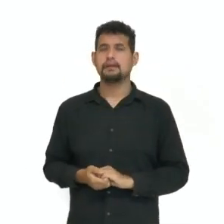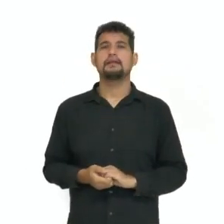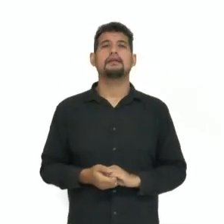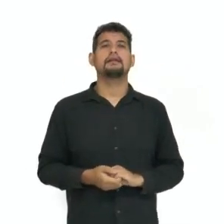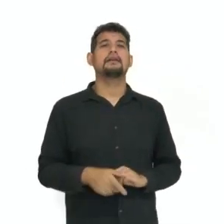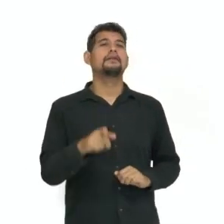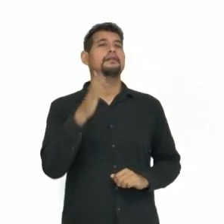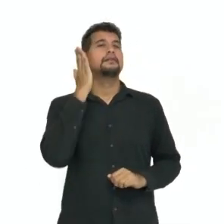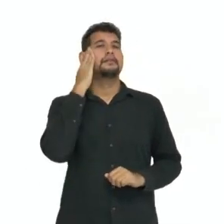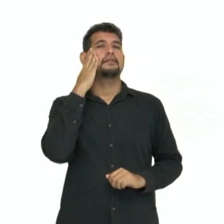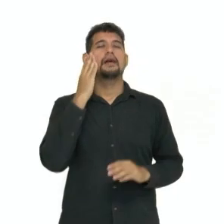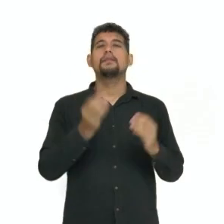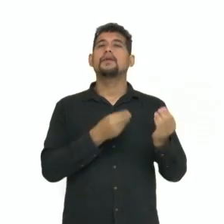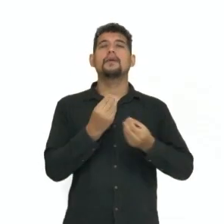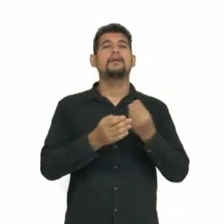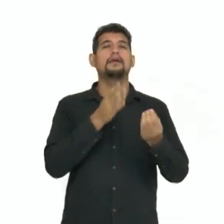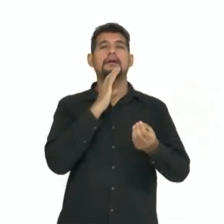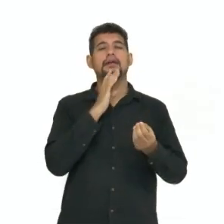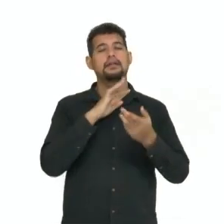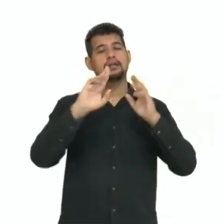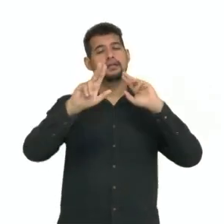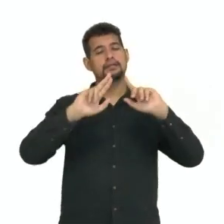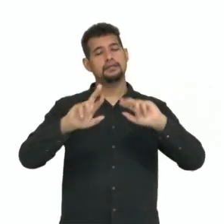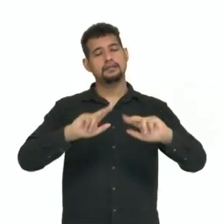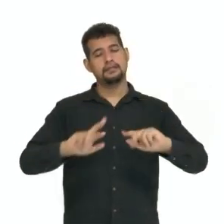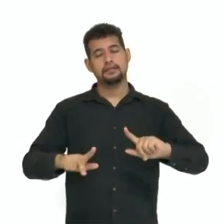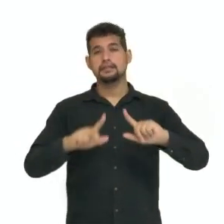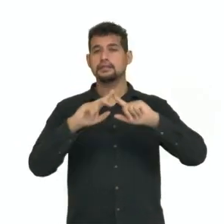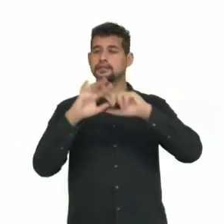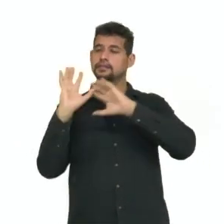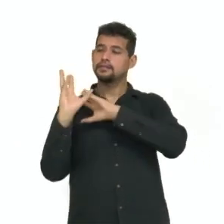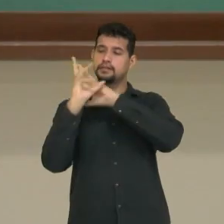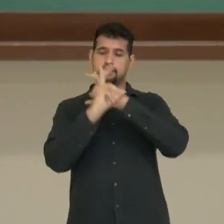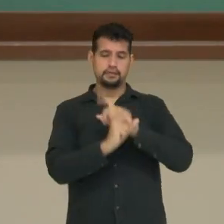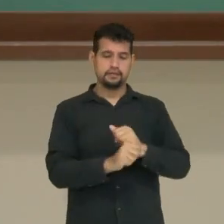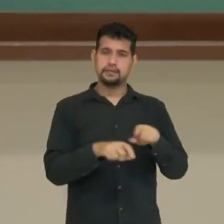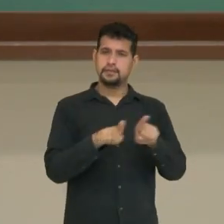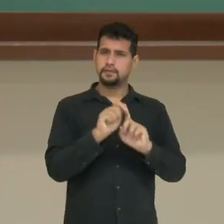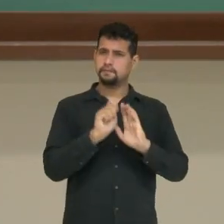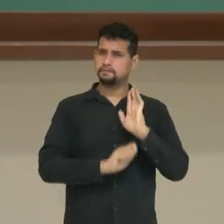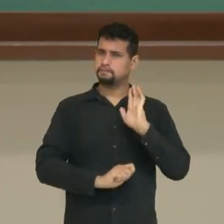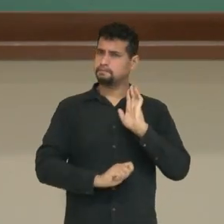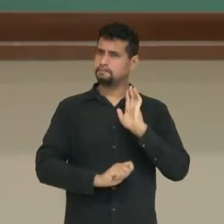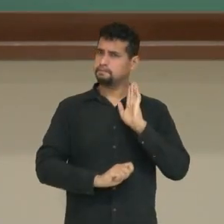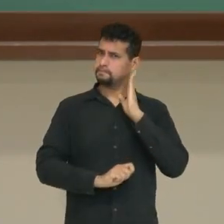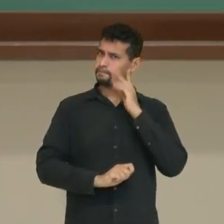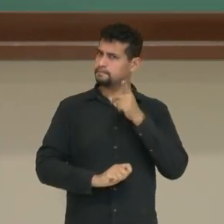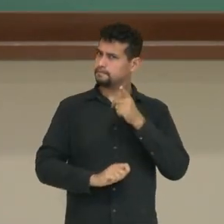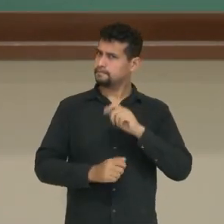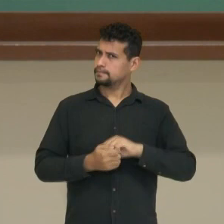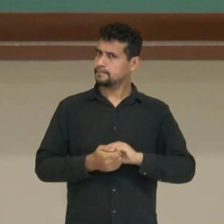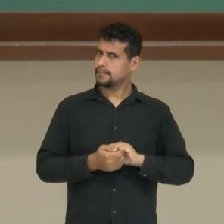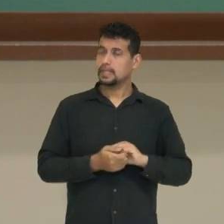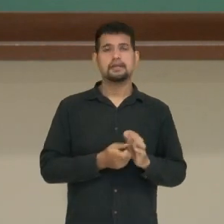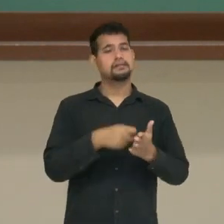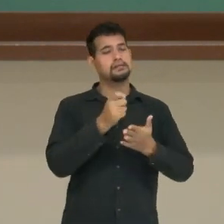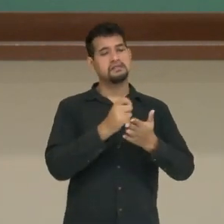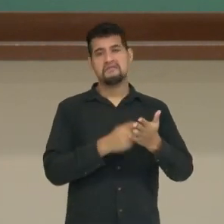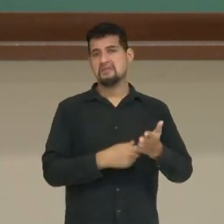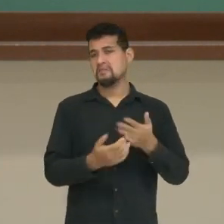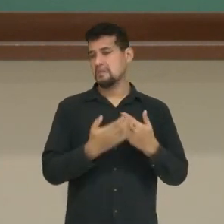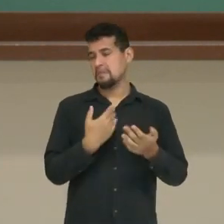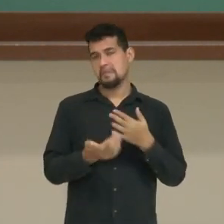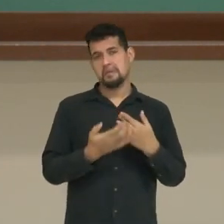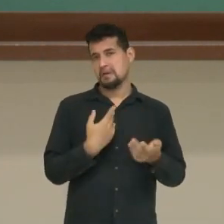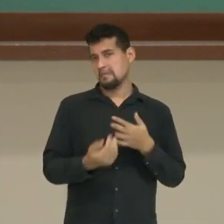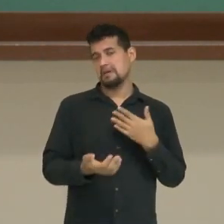Sabe como reconhecer os mecanismos de retomada e coesão nesses textos? Escrever por